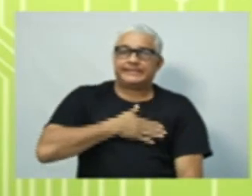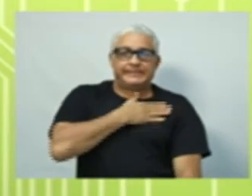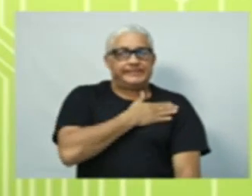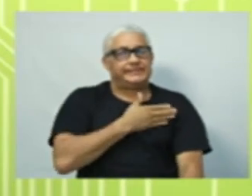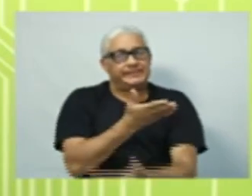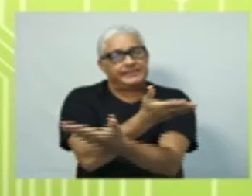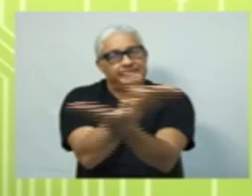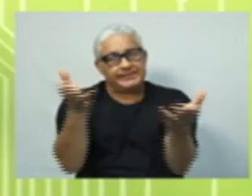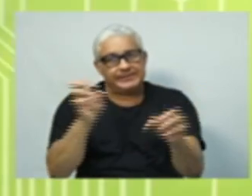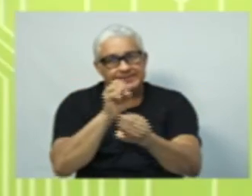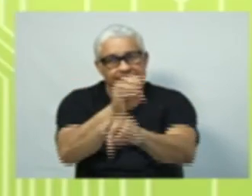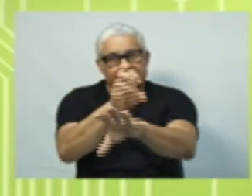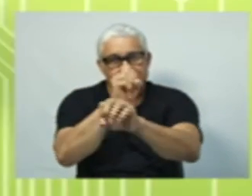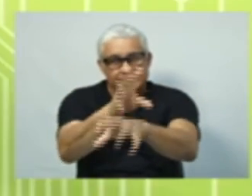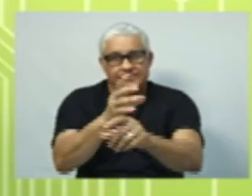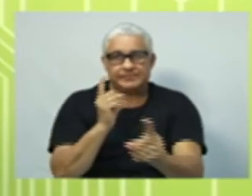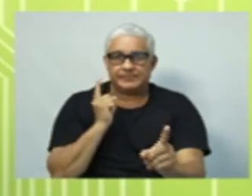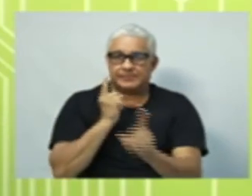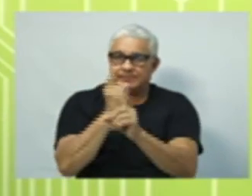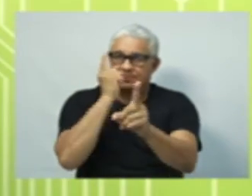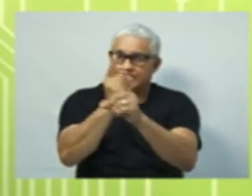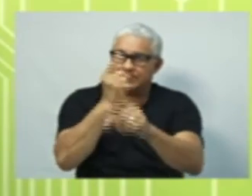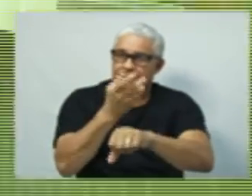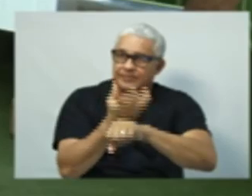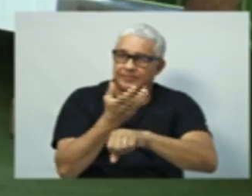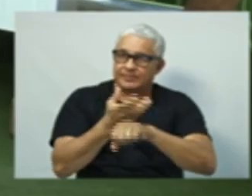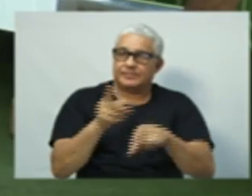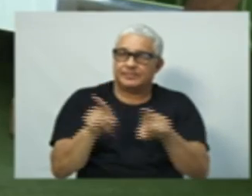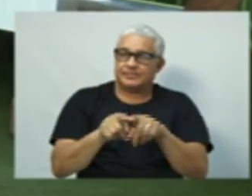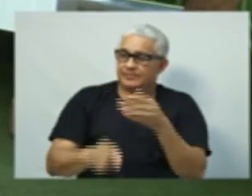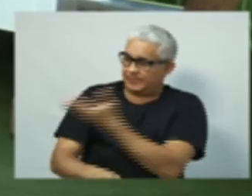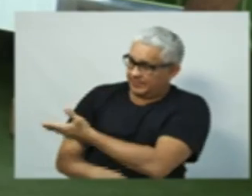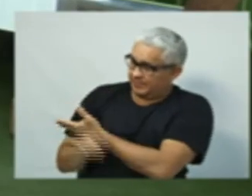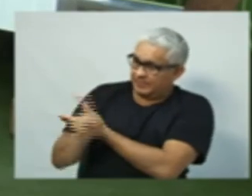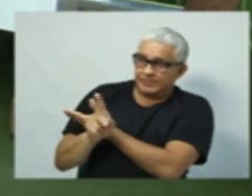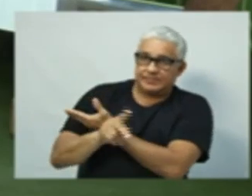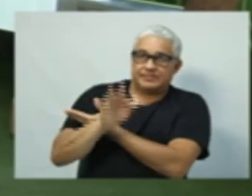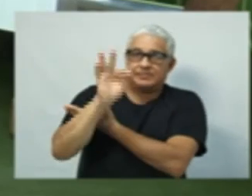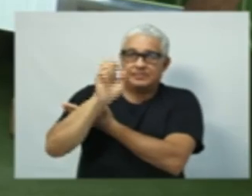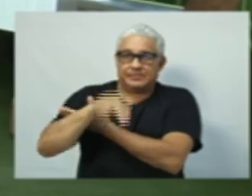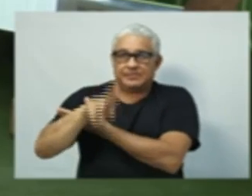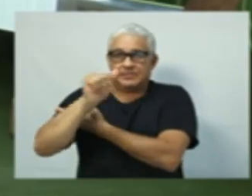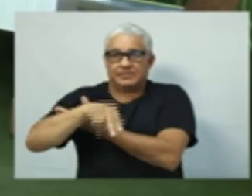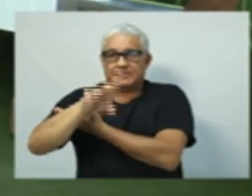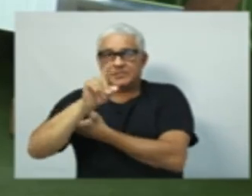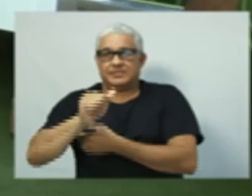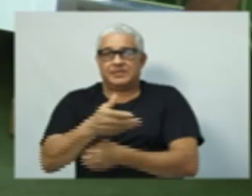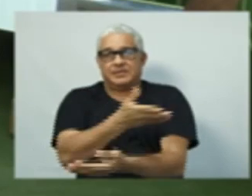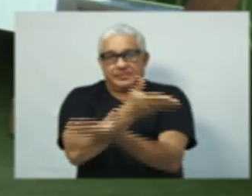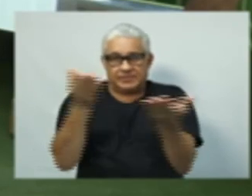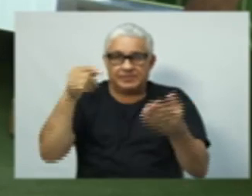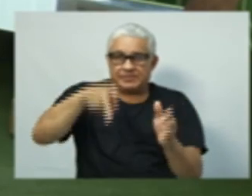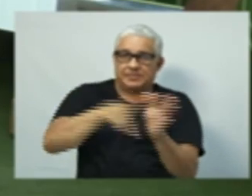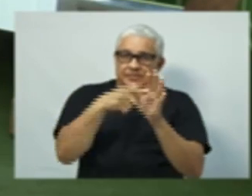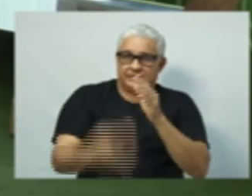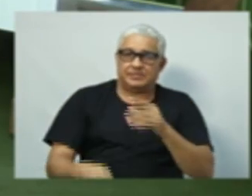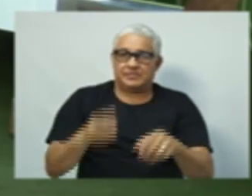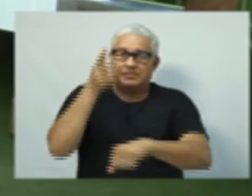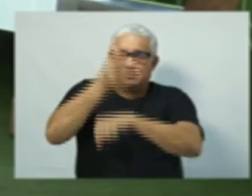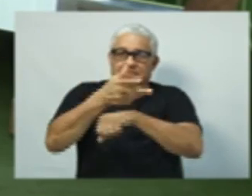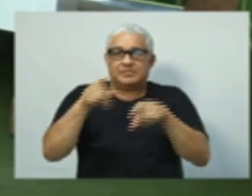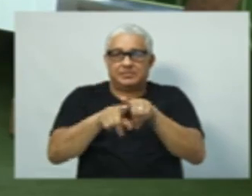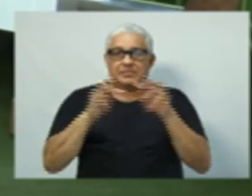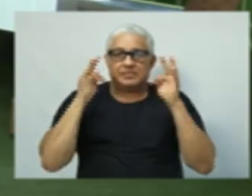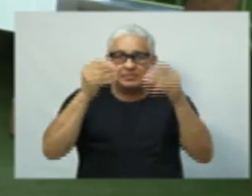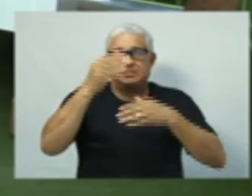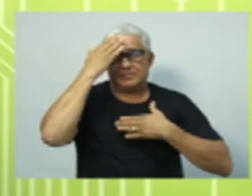trabalhado com vocês encontro você professor fernando obrigado pela companhia - do estúdio é todo mundo muito obrigado